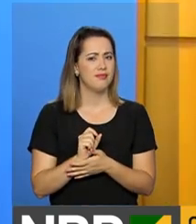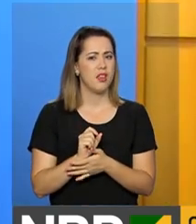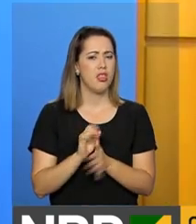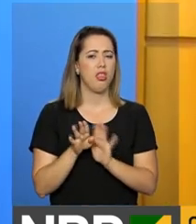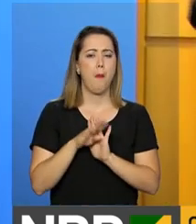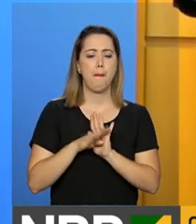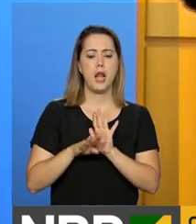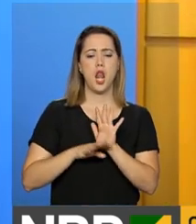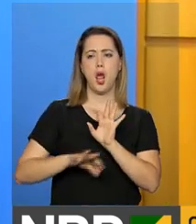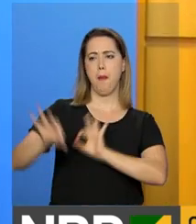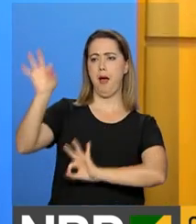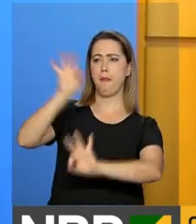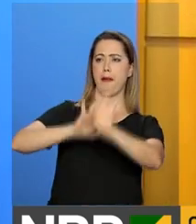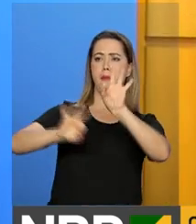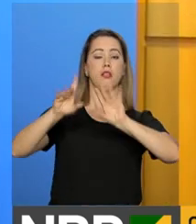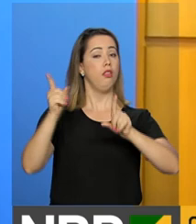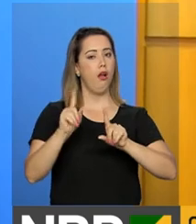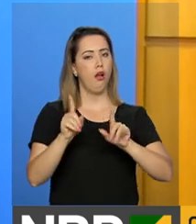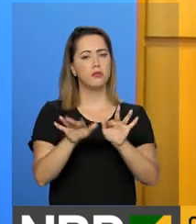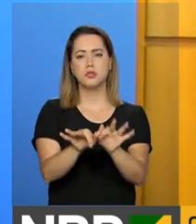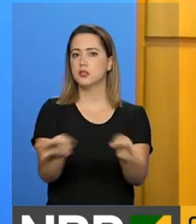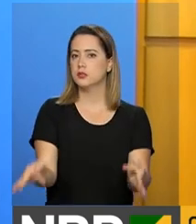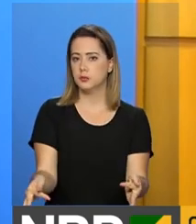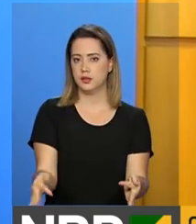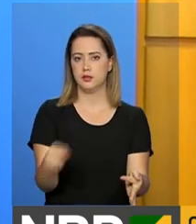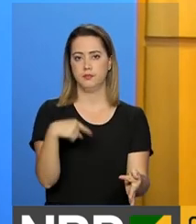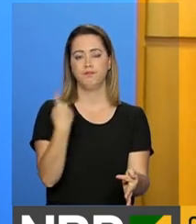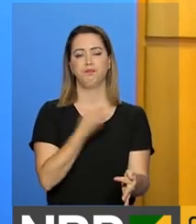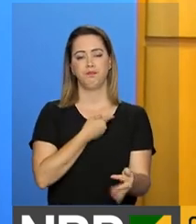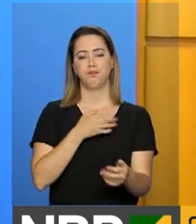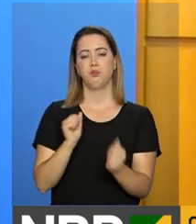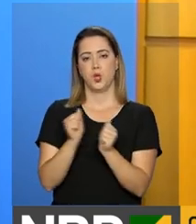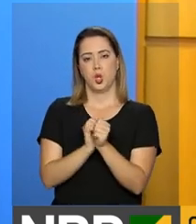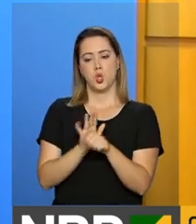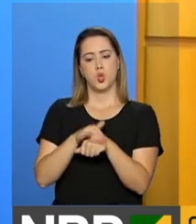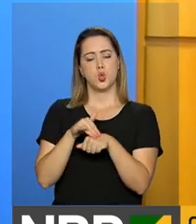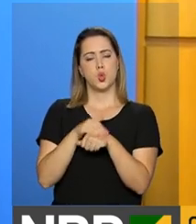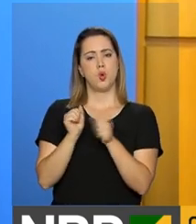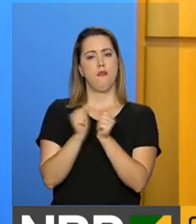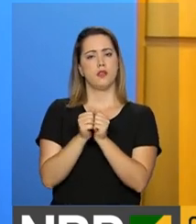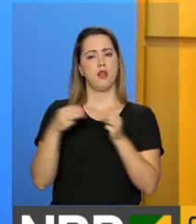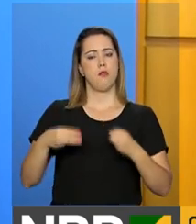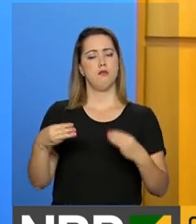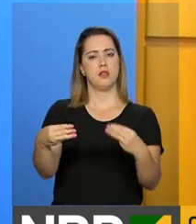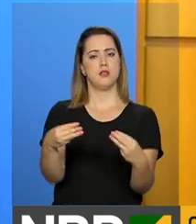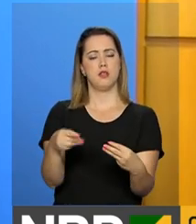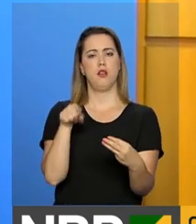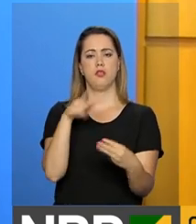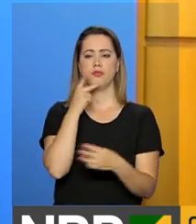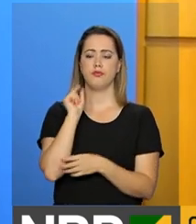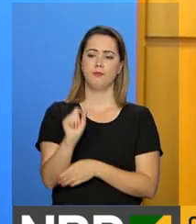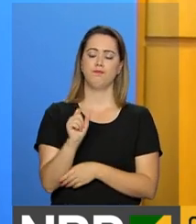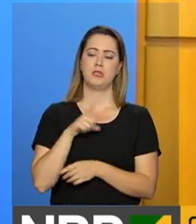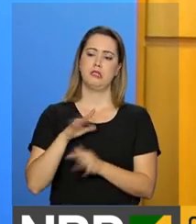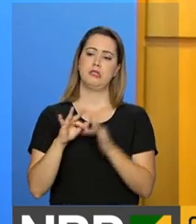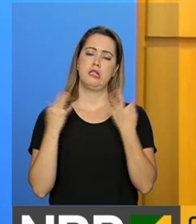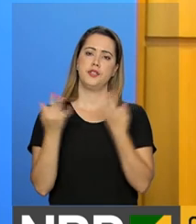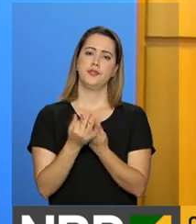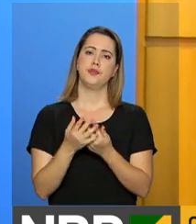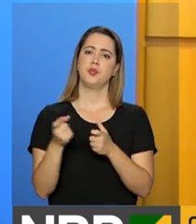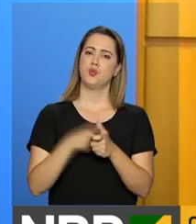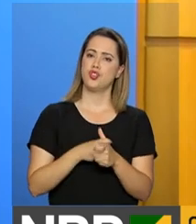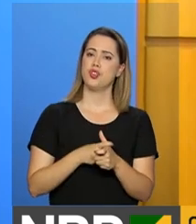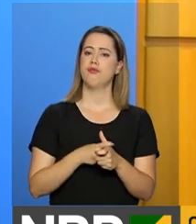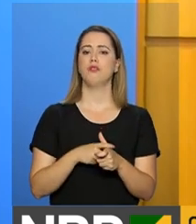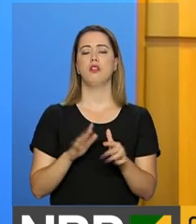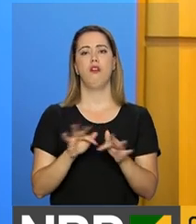plano, quando nós conversei com o OCK e com outros colegas do Ministério, dissemos, olha aqui, tem gente, tem famílias aí com débito, tem